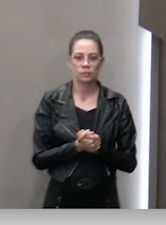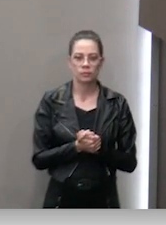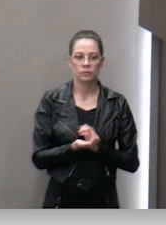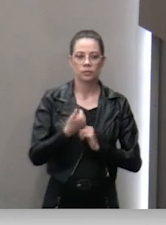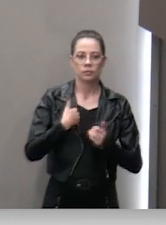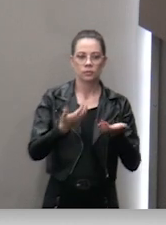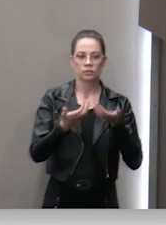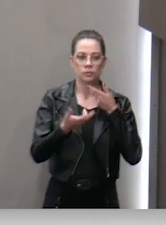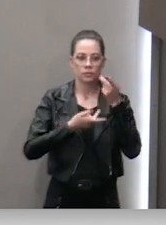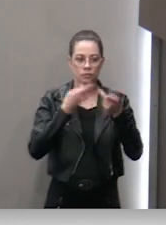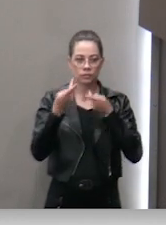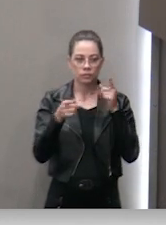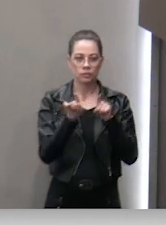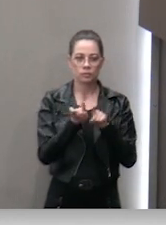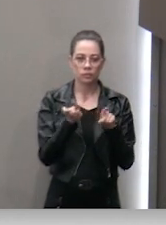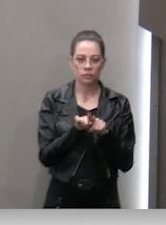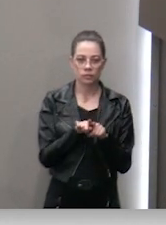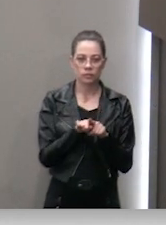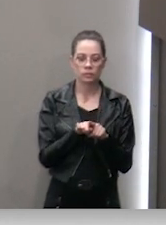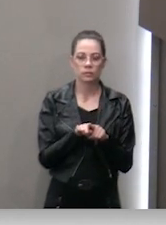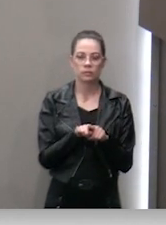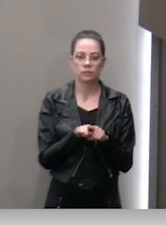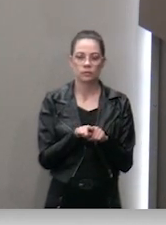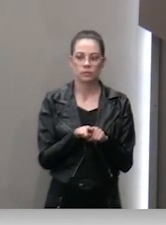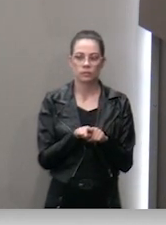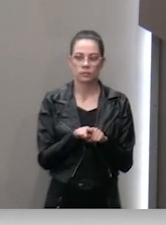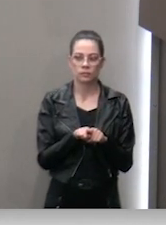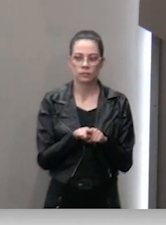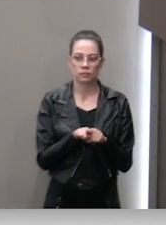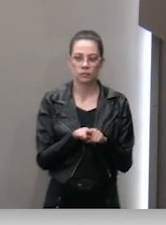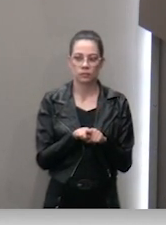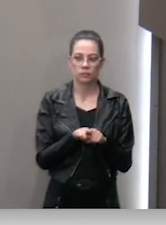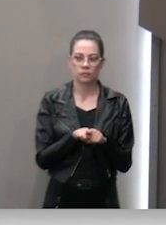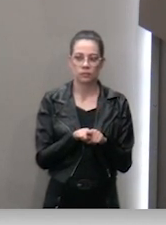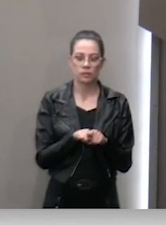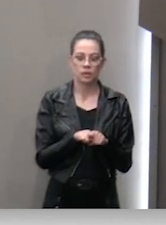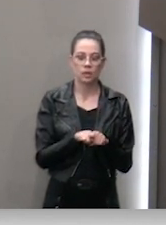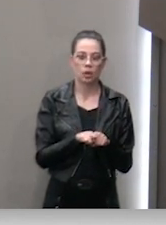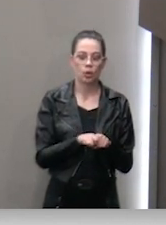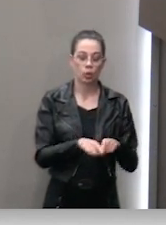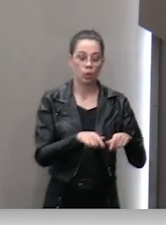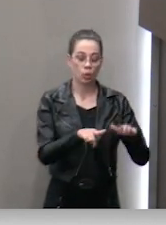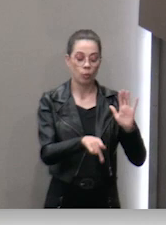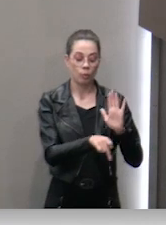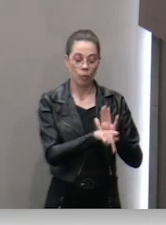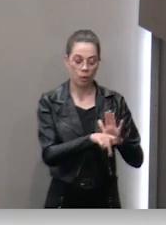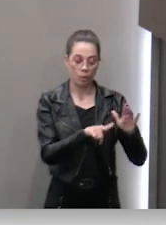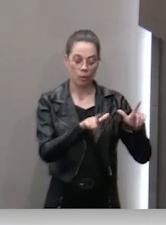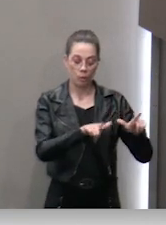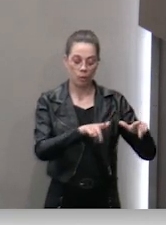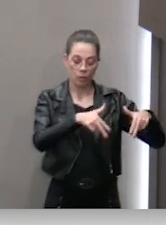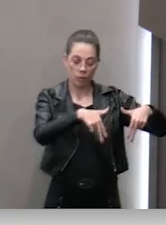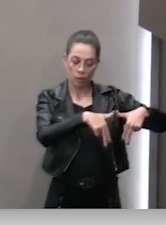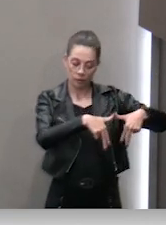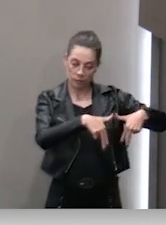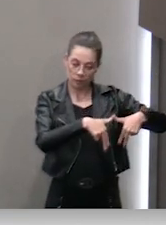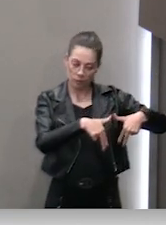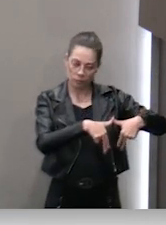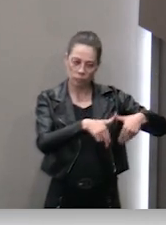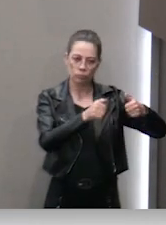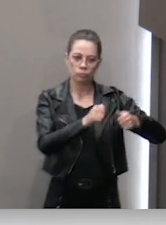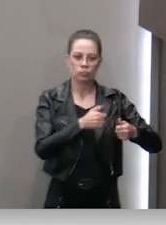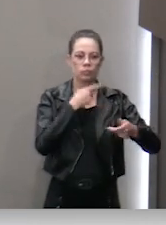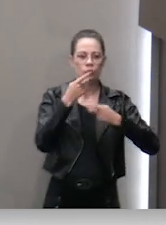Eu quero dizer aqui que nas Sencas, que eu fui secretário duas vezes, eu poderia citar aqui